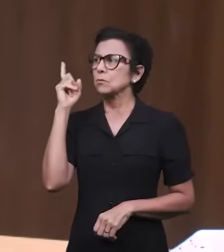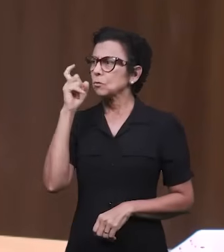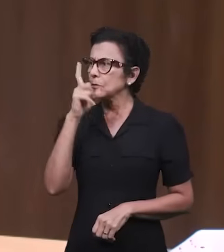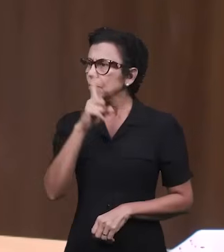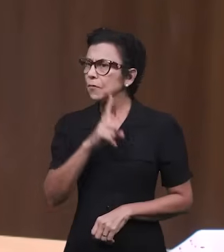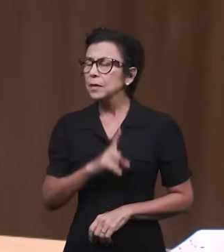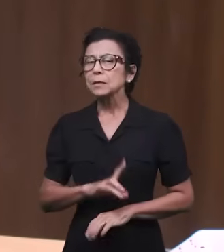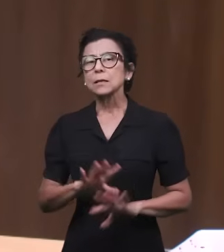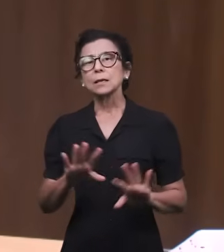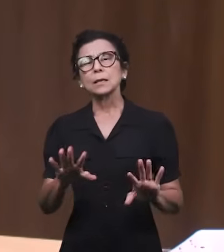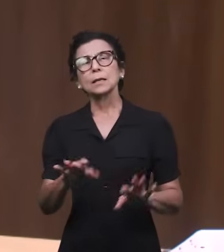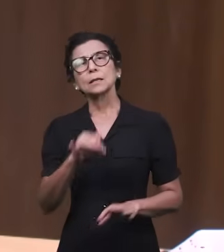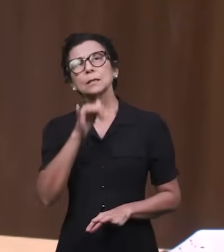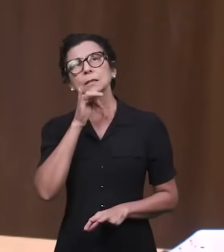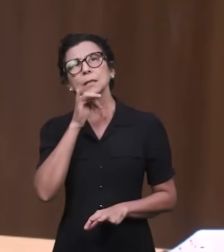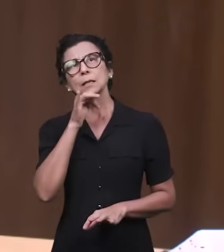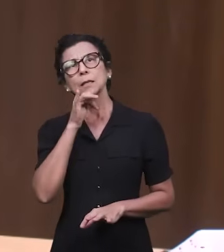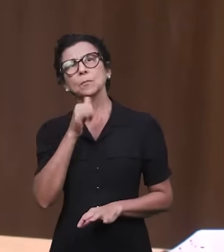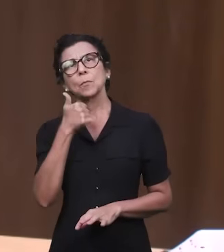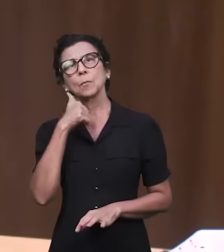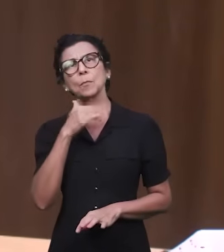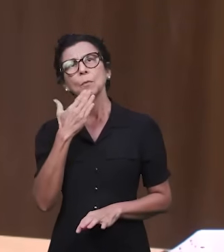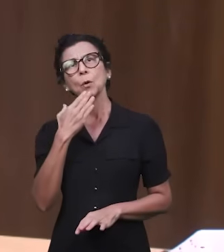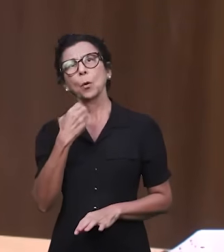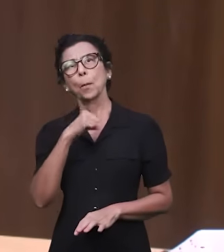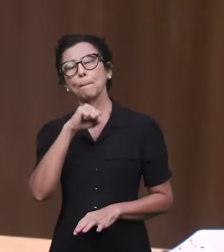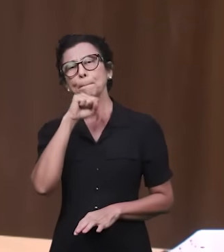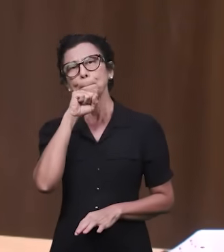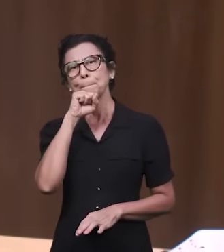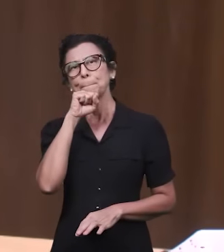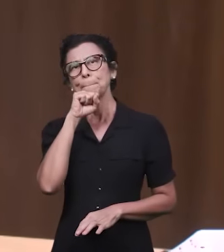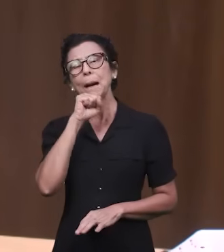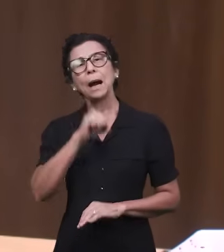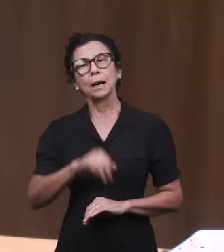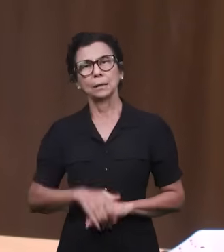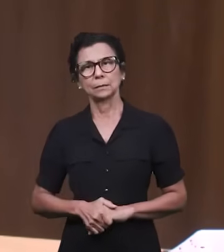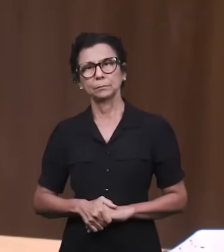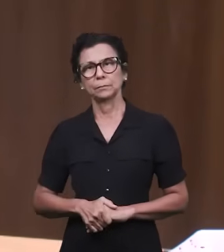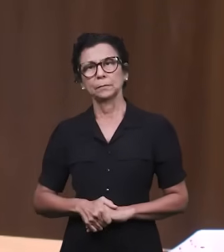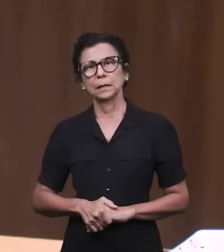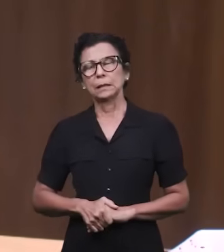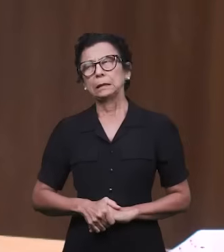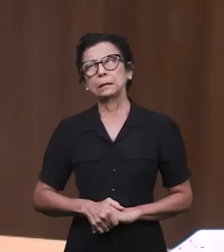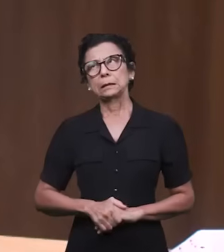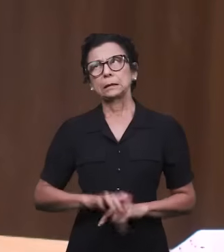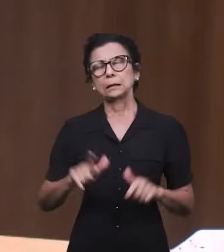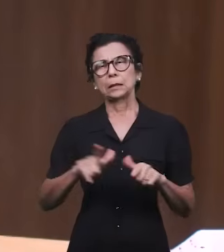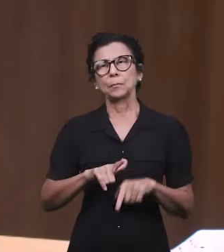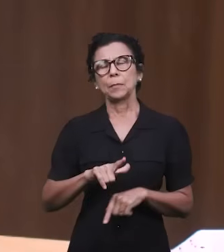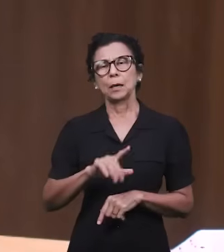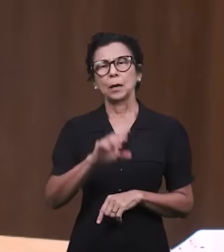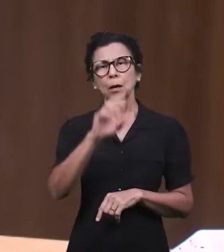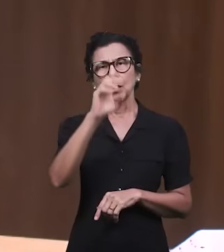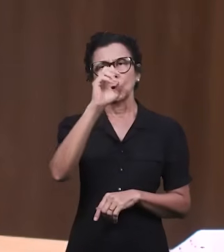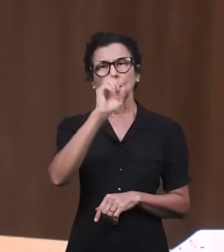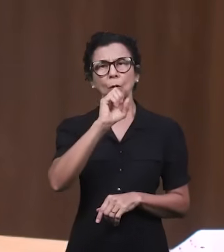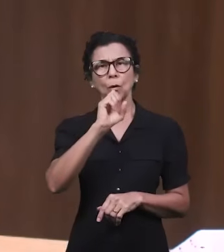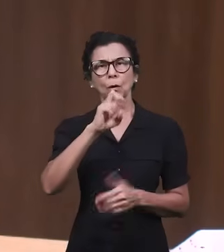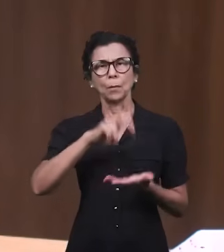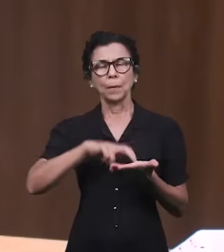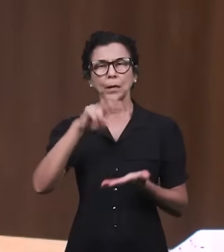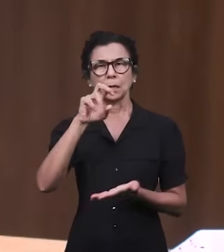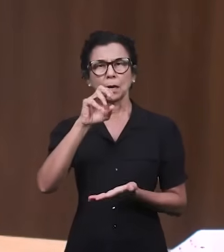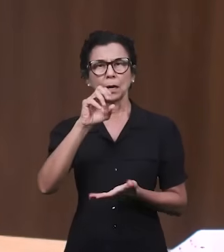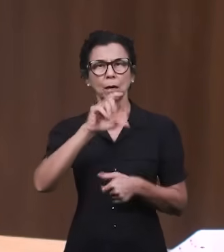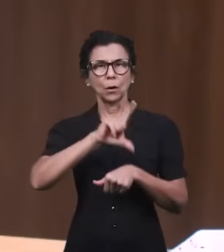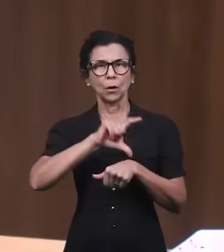pais, por exemplo, que trabalham 8 da manhã, 5 da tarde, pais que chegam em casa às 7 horas da noite,